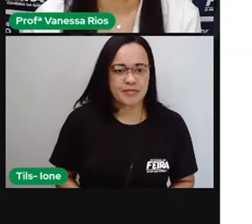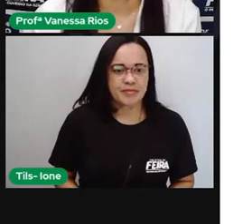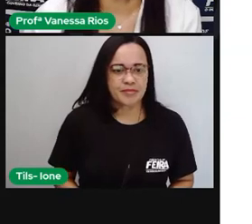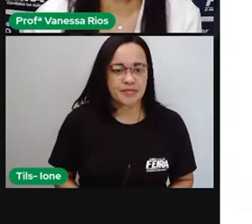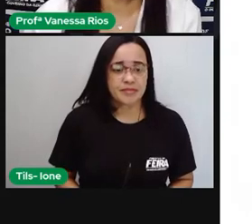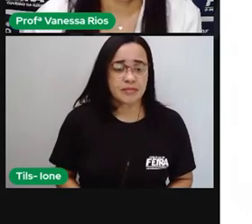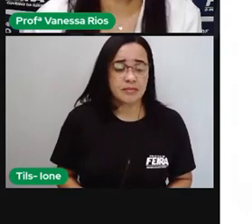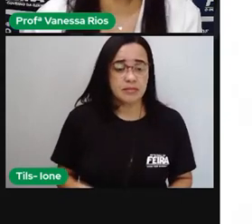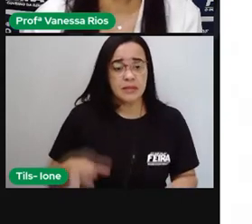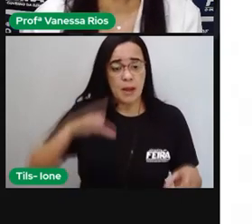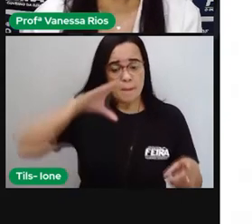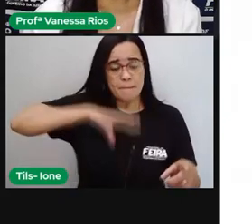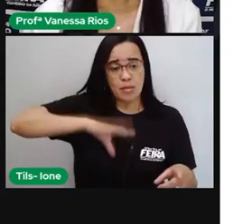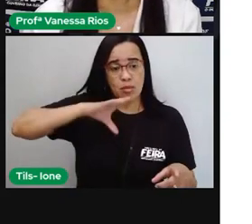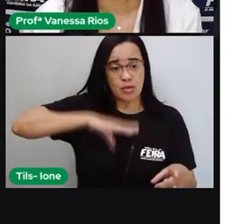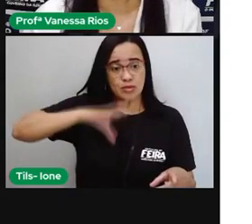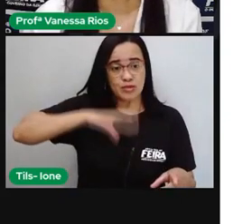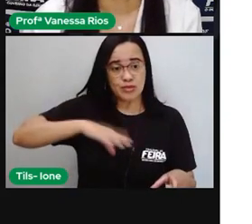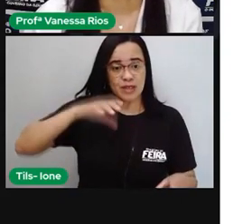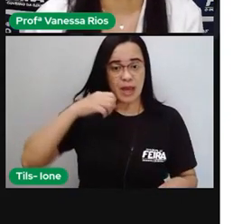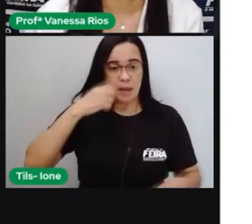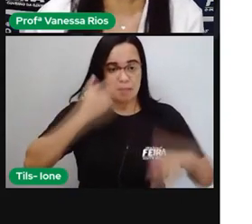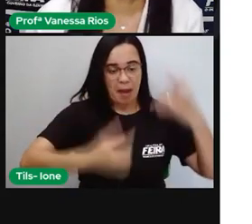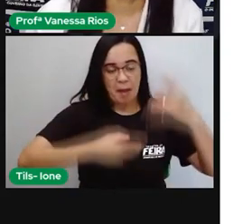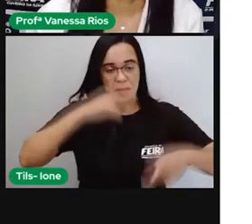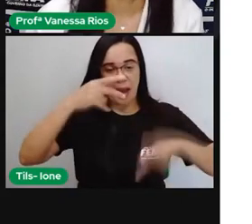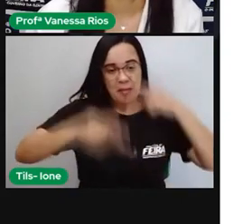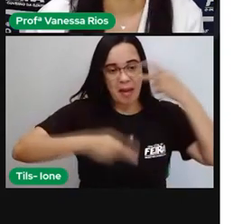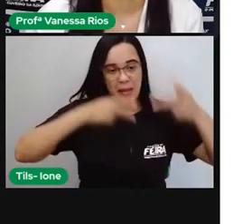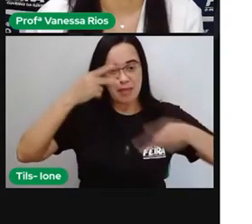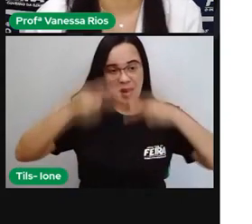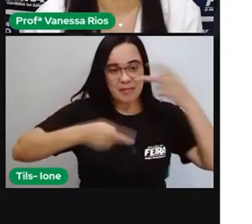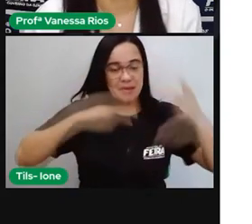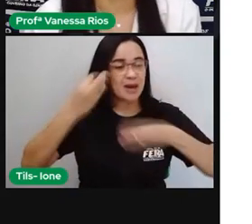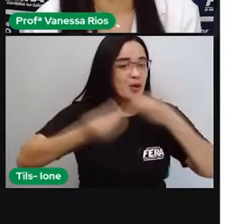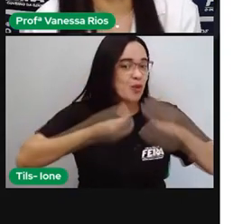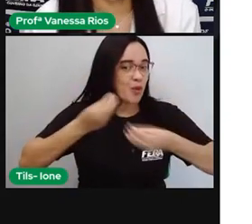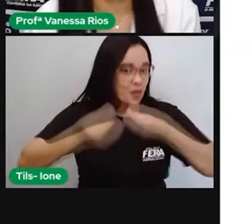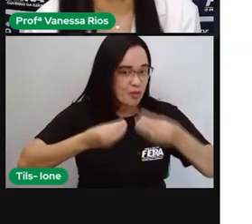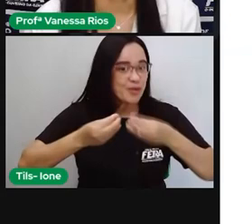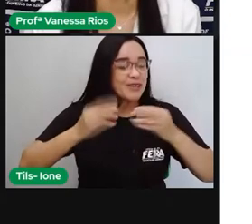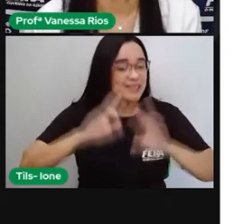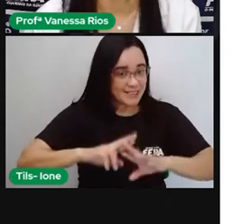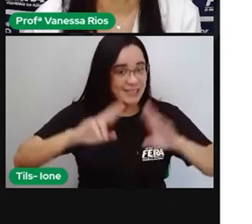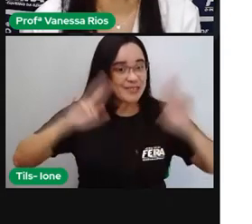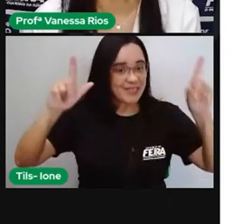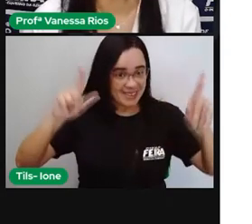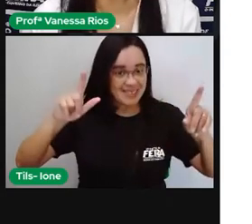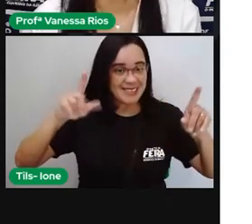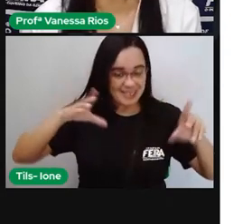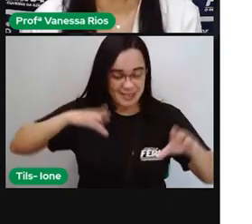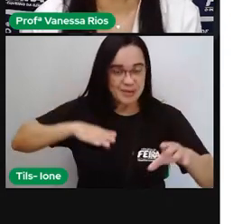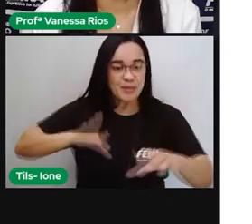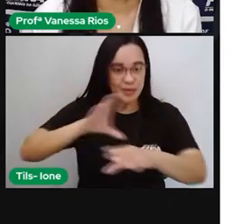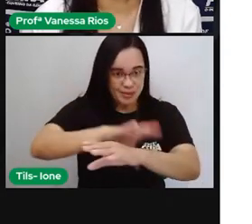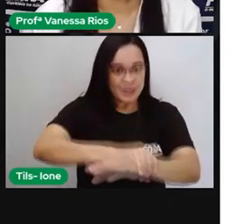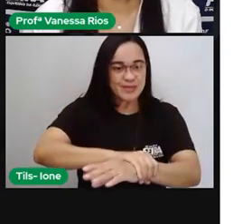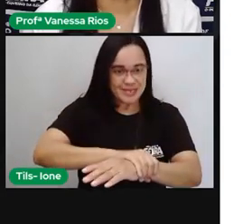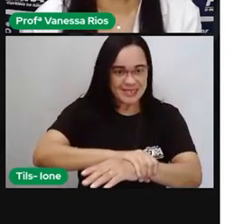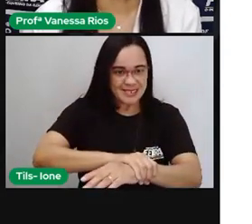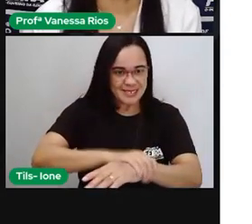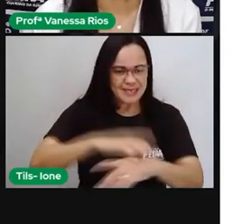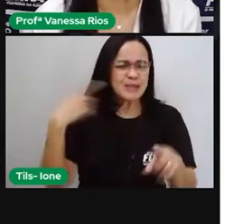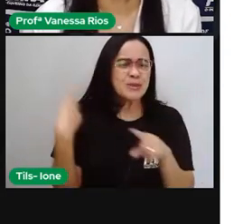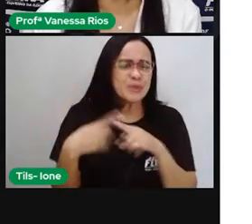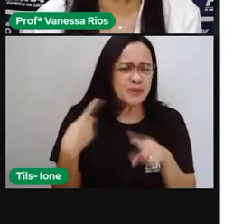um português aí com muitas diferenças do português falado lá em Portugal. Mas aí